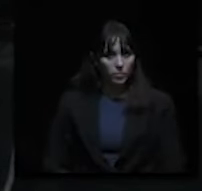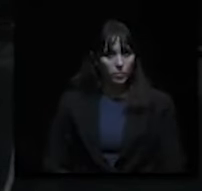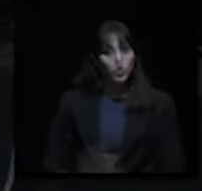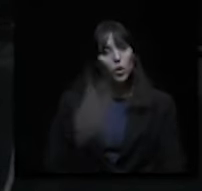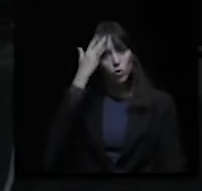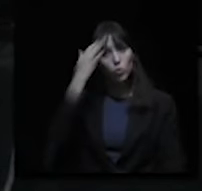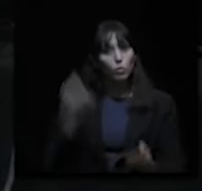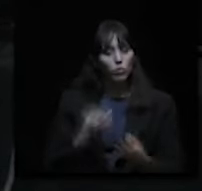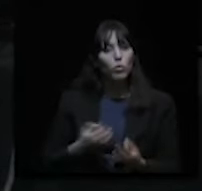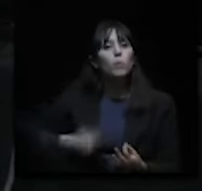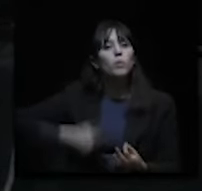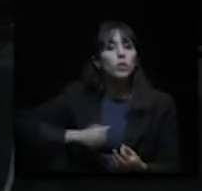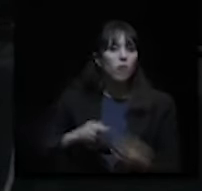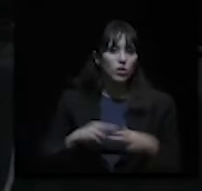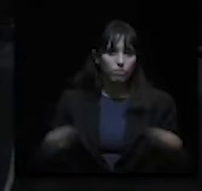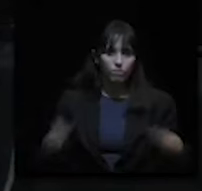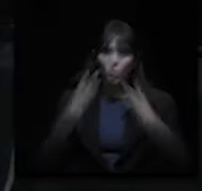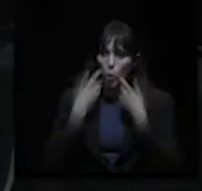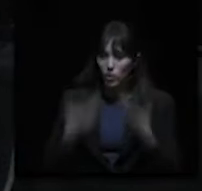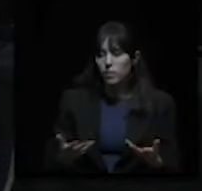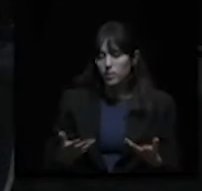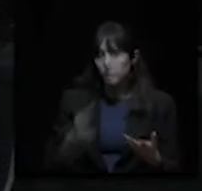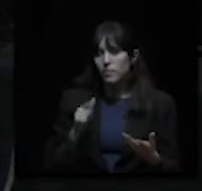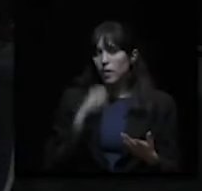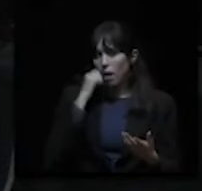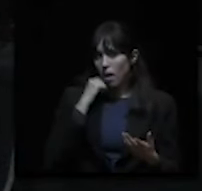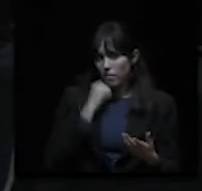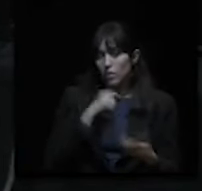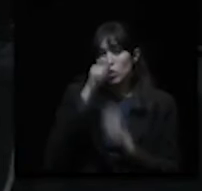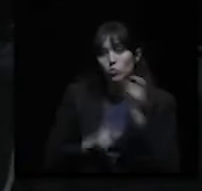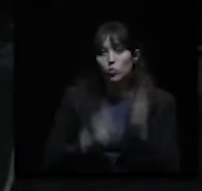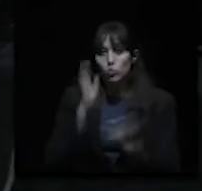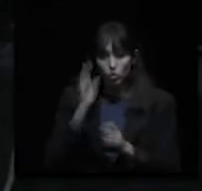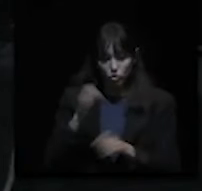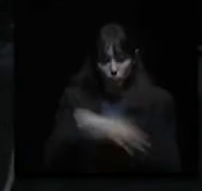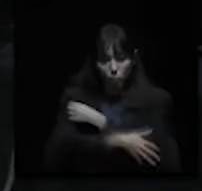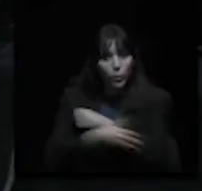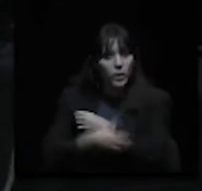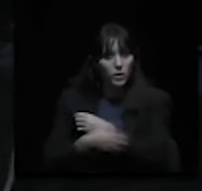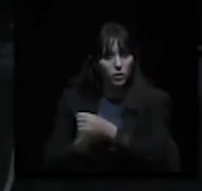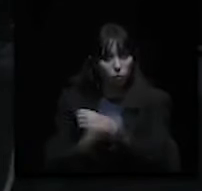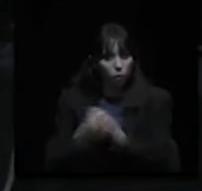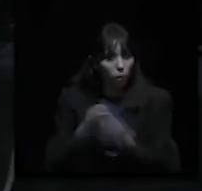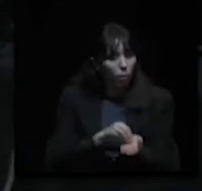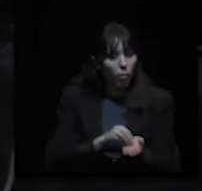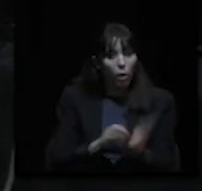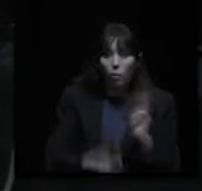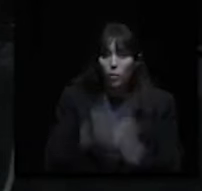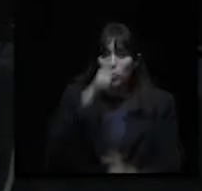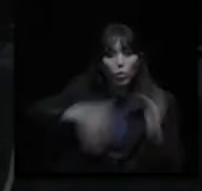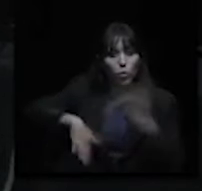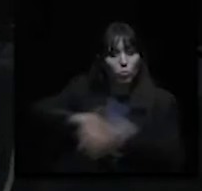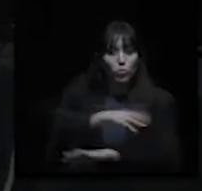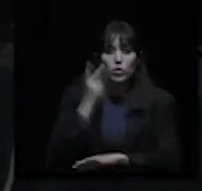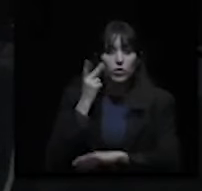mostra onde estão as prioridades deste Executivo. E isto é especialmente grave quando o número de pessoas em situação de pobreza aumentou e há tantas pessoas a viver em